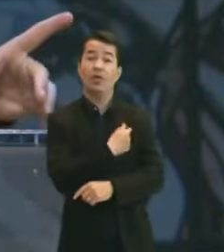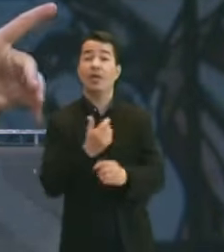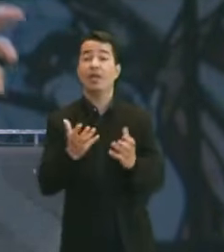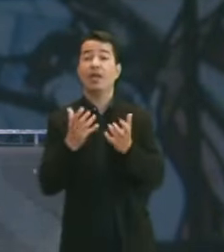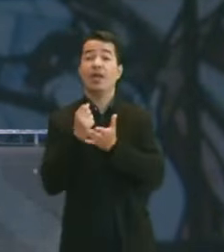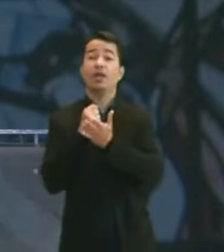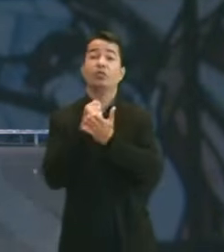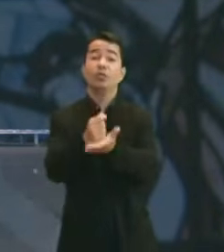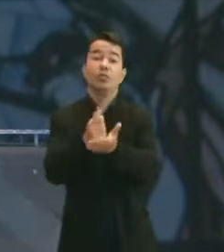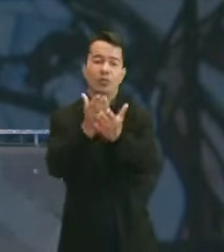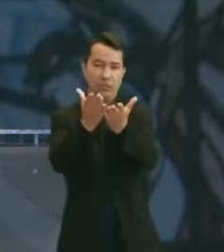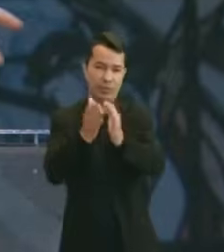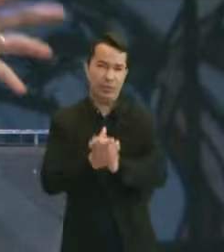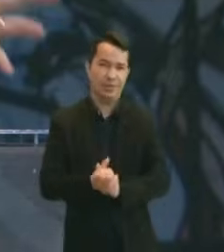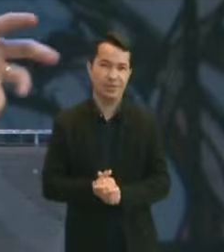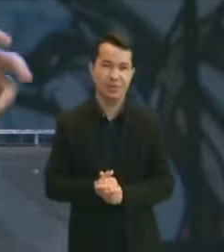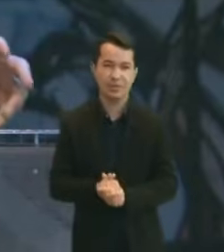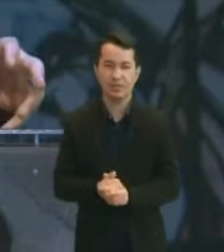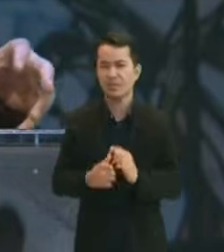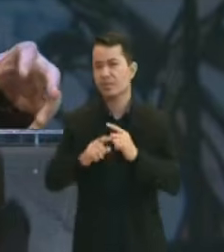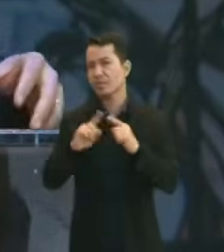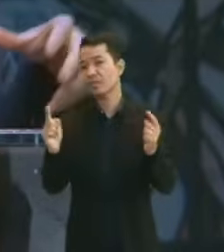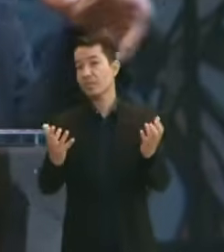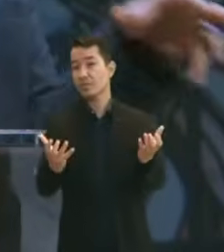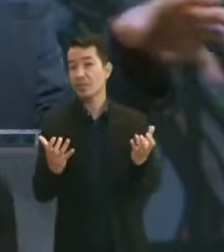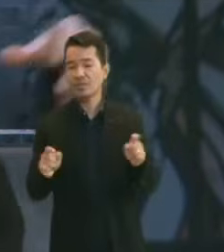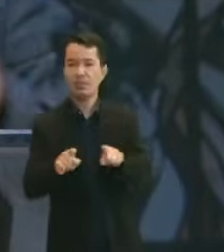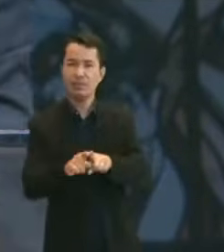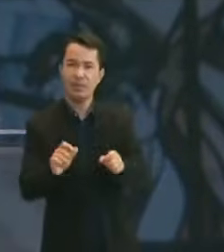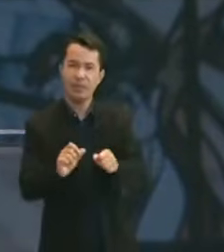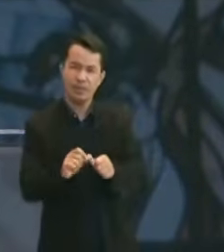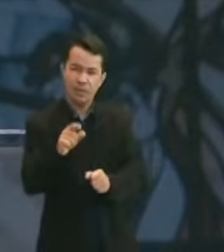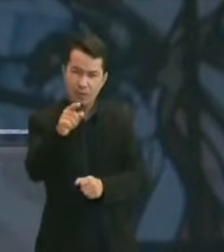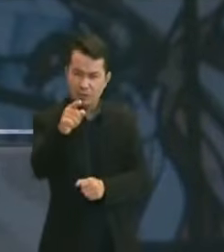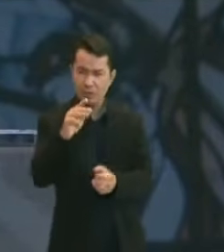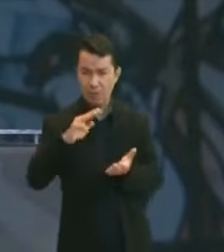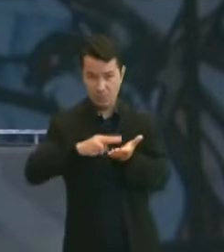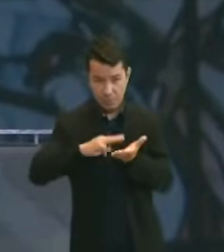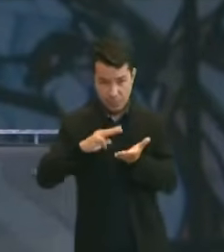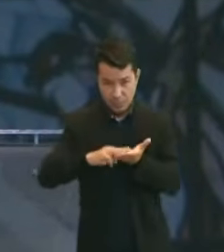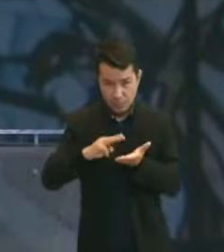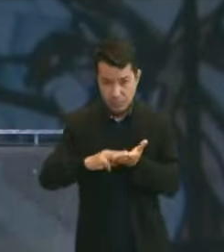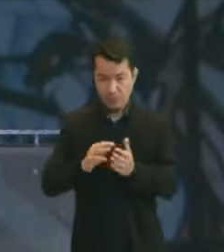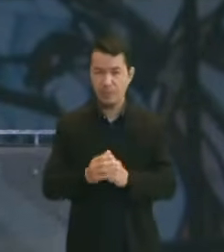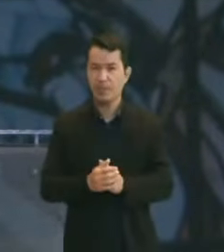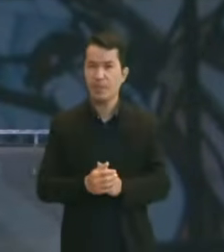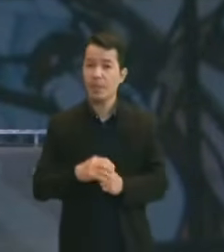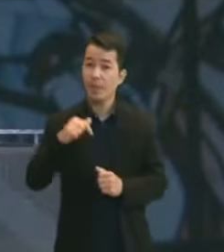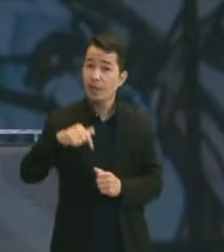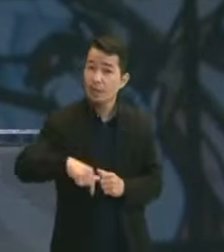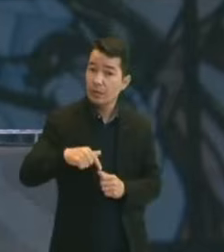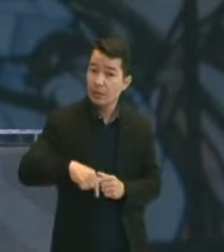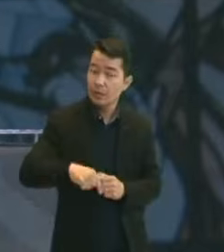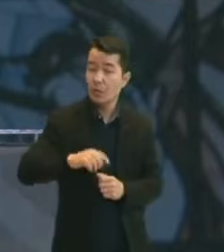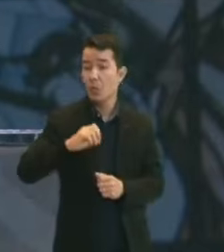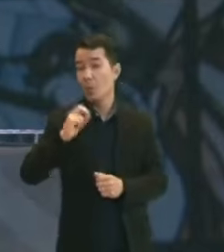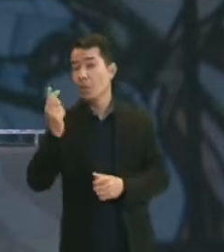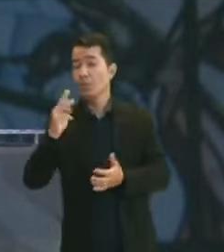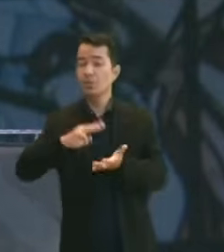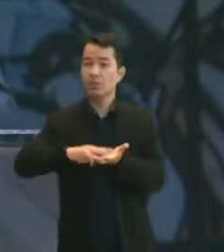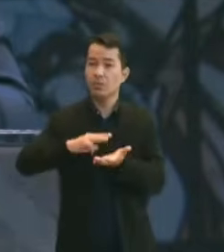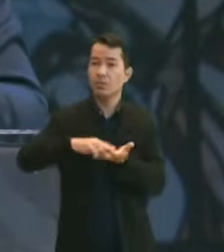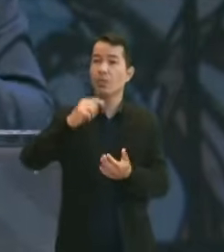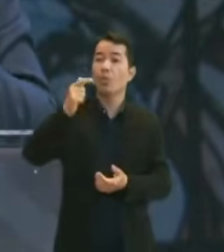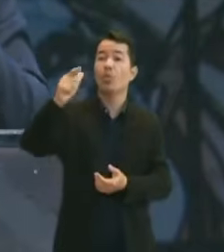quero fazer um desafio para a nossa igreja também. Você que já é membro aqui da PIB de Curitiba ou membro de uma outra igreja evangélica nos